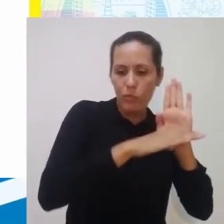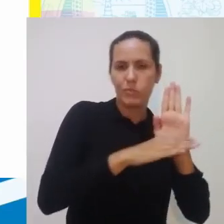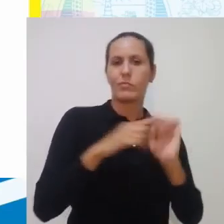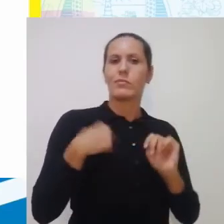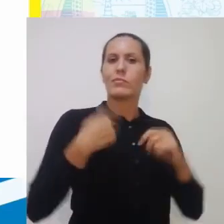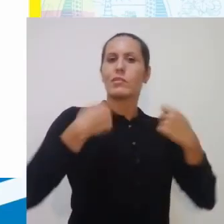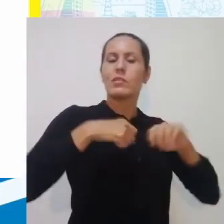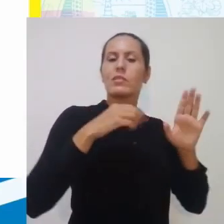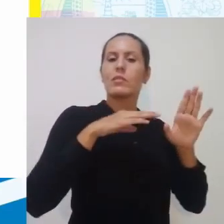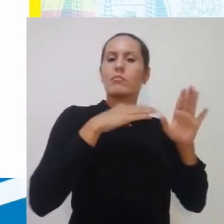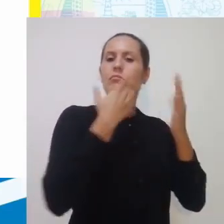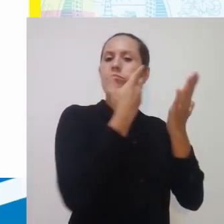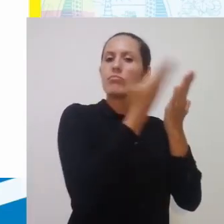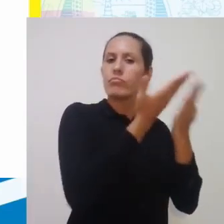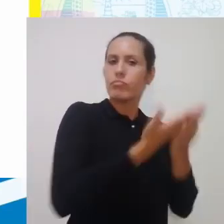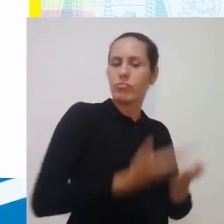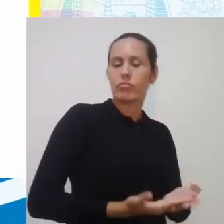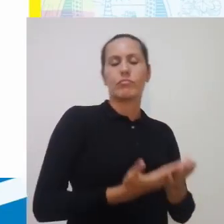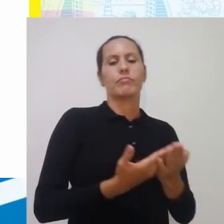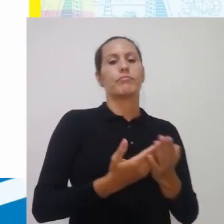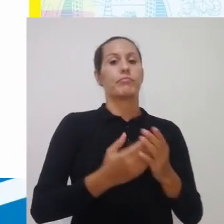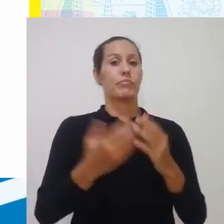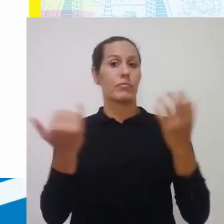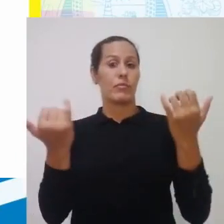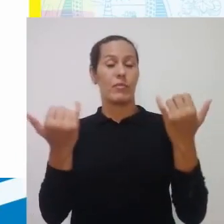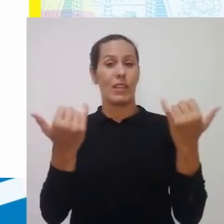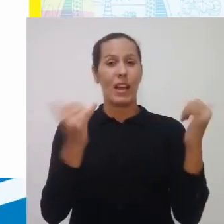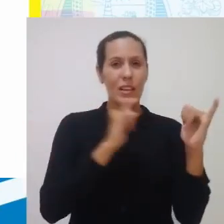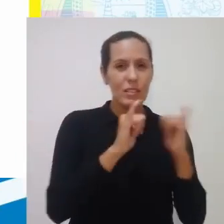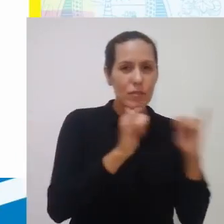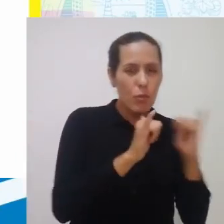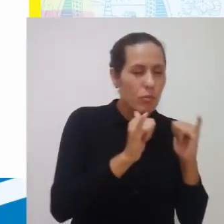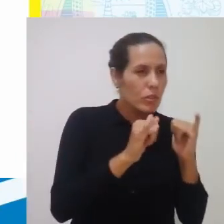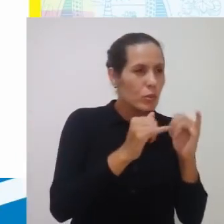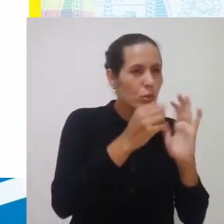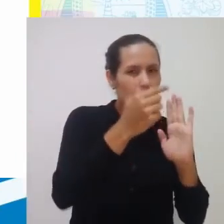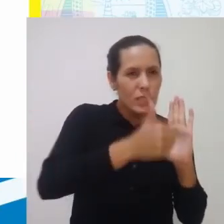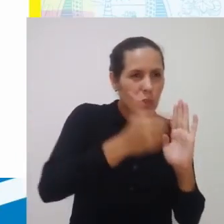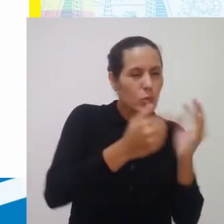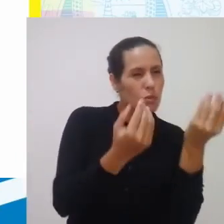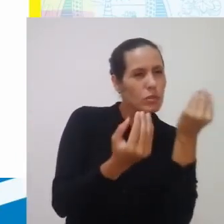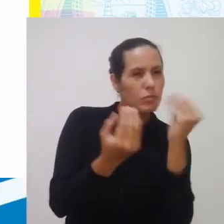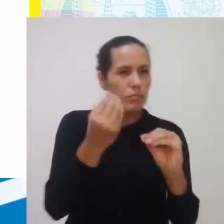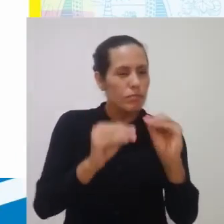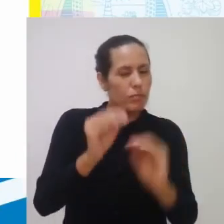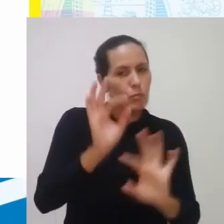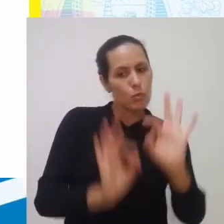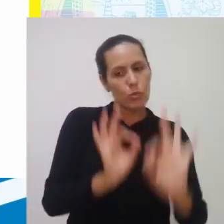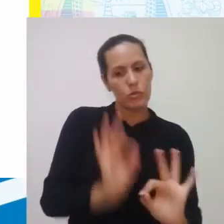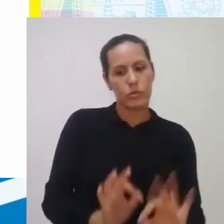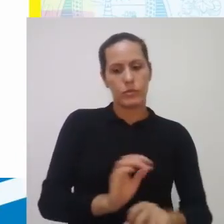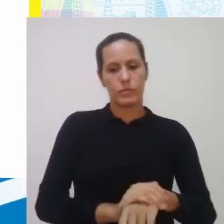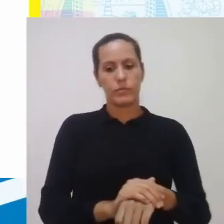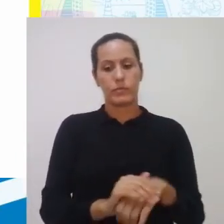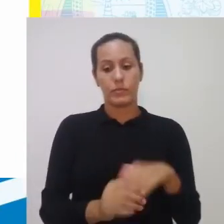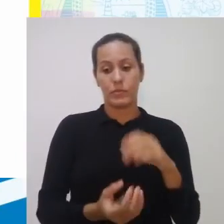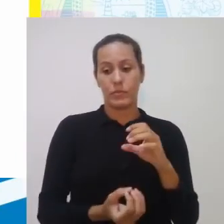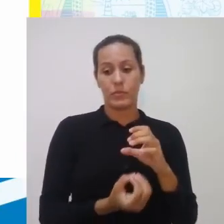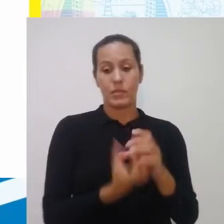tópicos principais a serem abordados. Organize as informações secundárias que são importantes para os